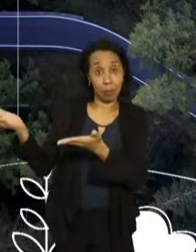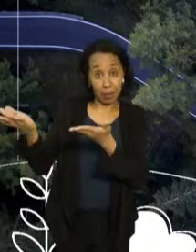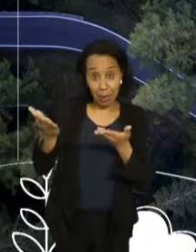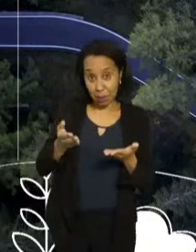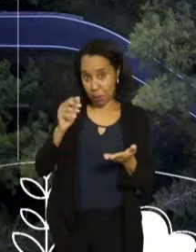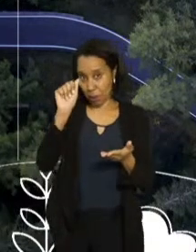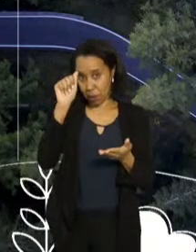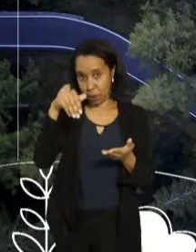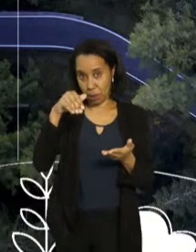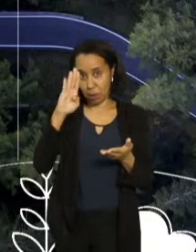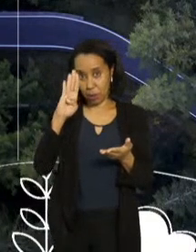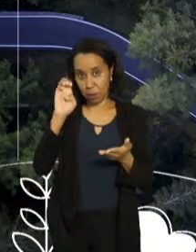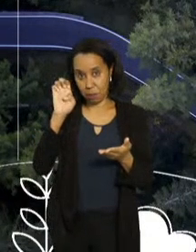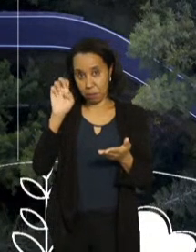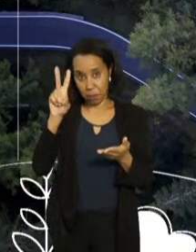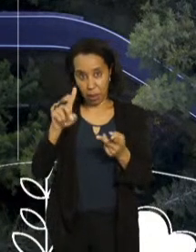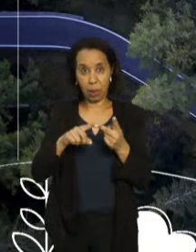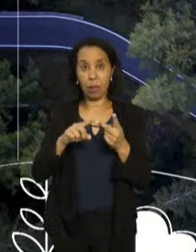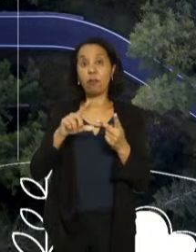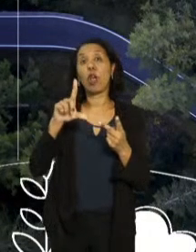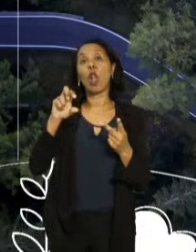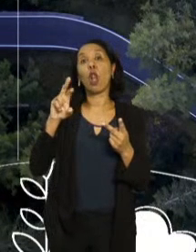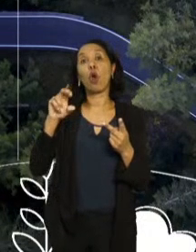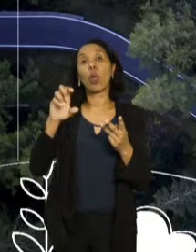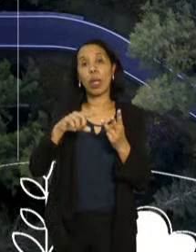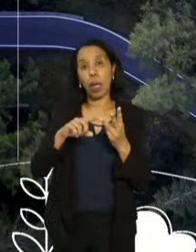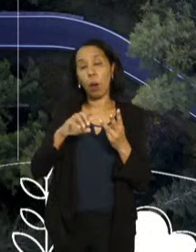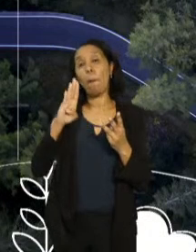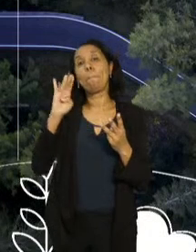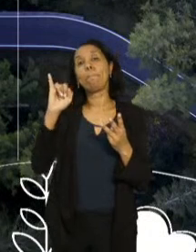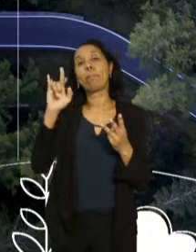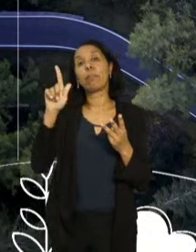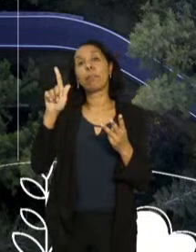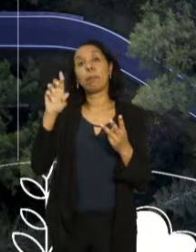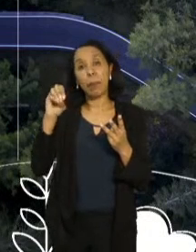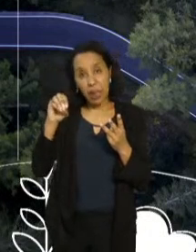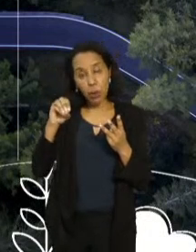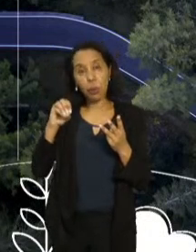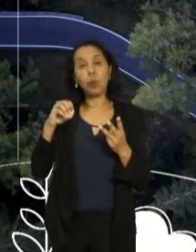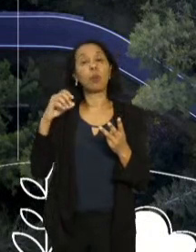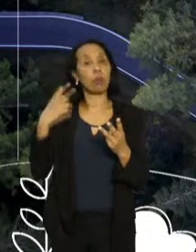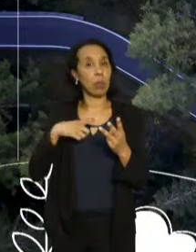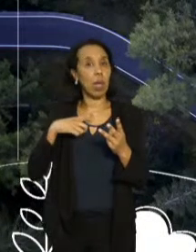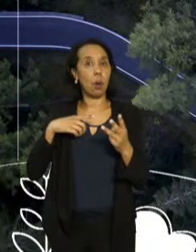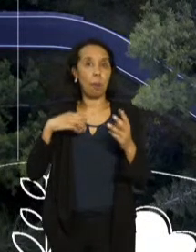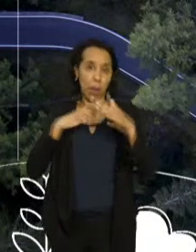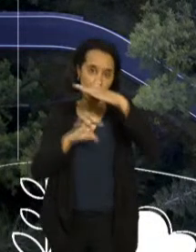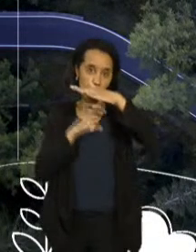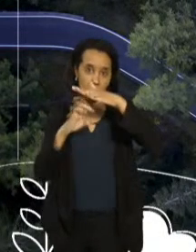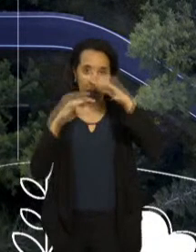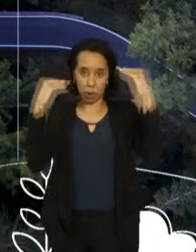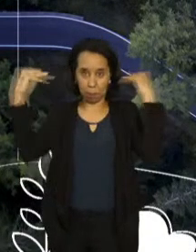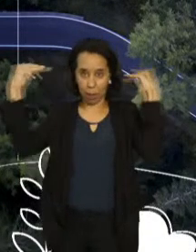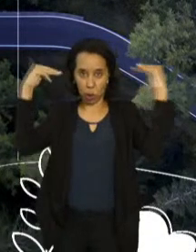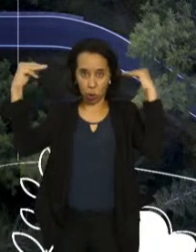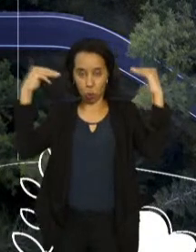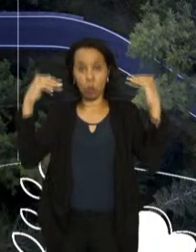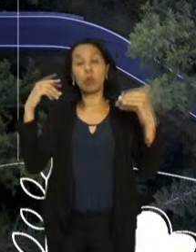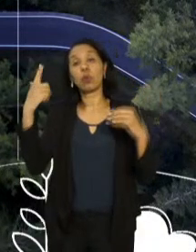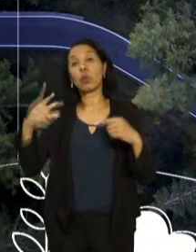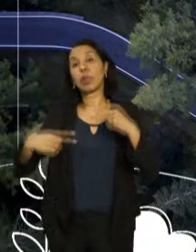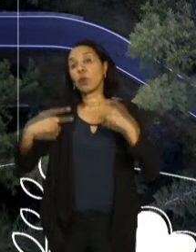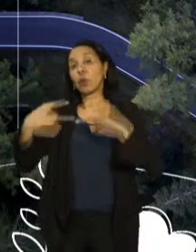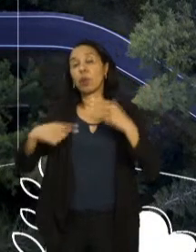Ambev, L'Oréal, a Bimbo, uma empresa mexicana que vai participar aqui da nossa discussão, e ninguém